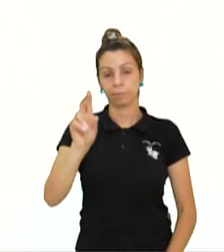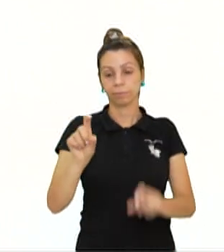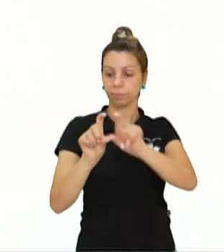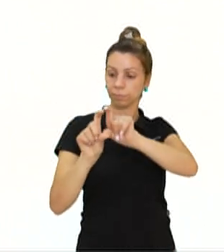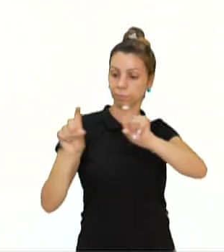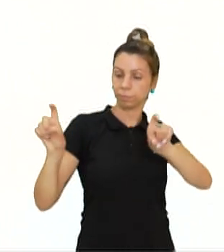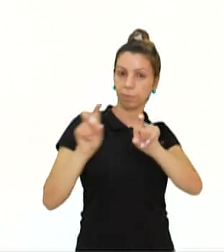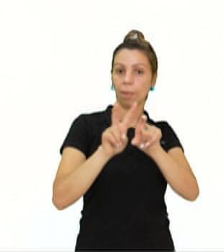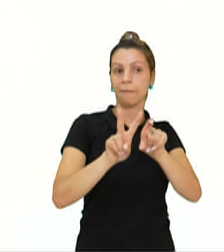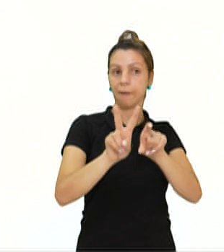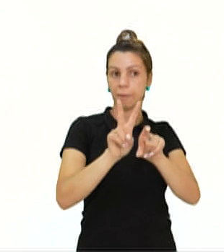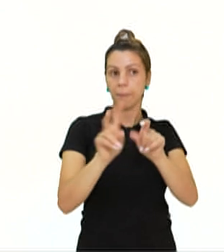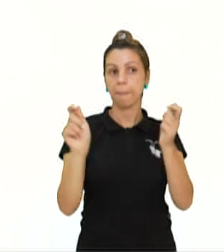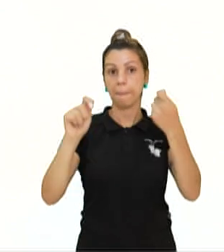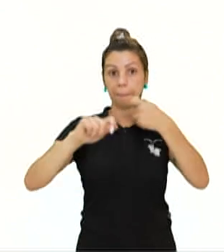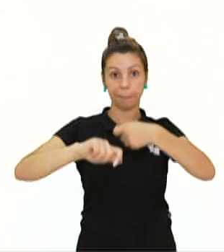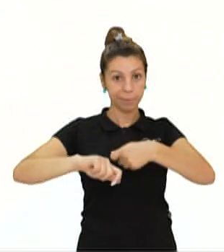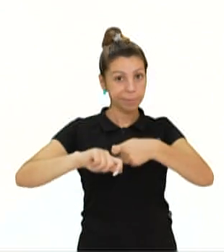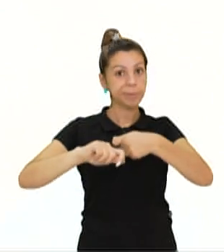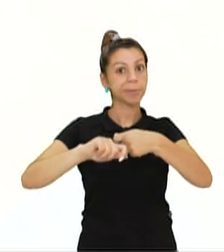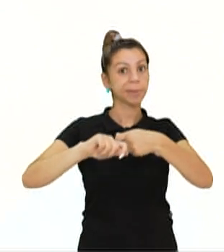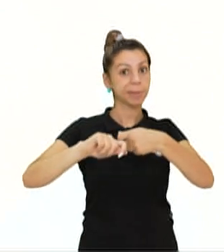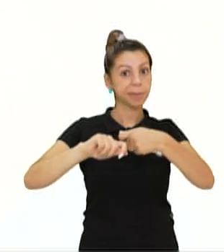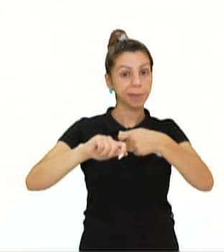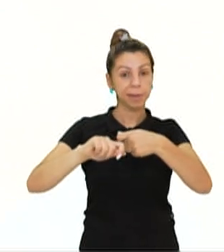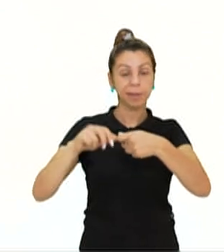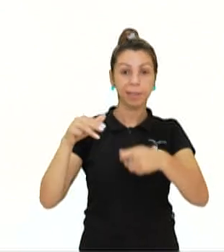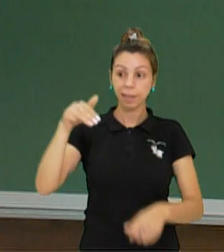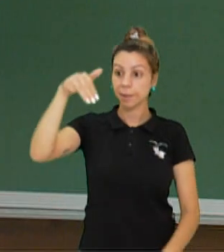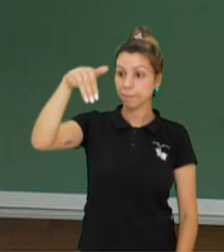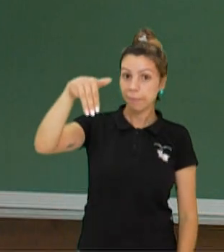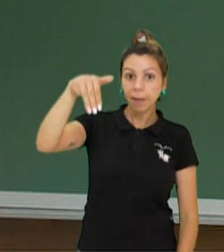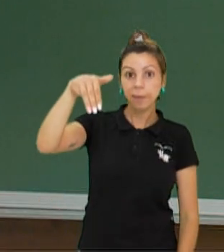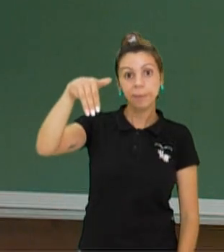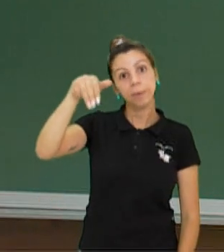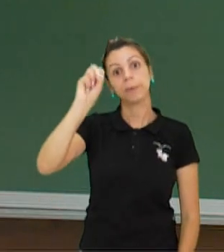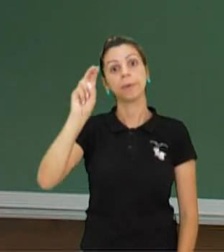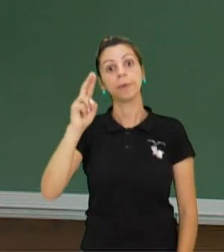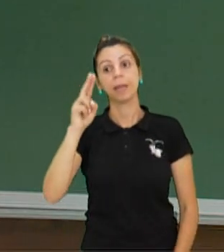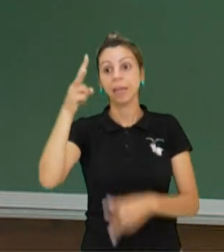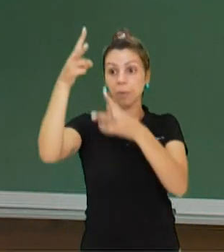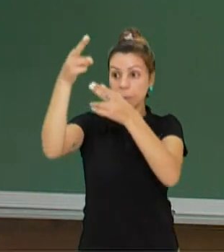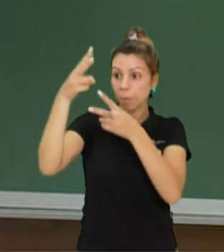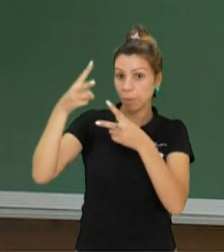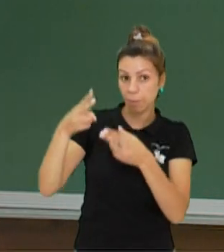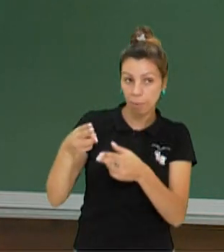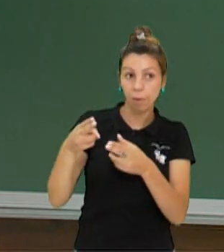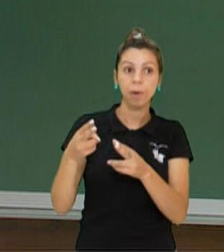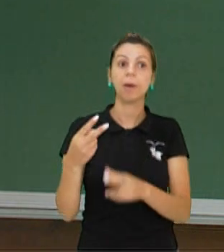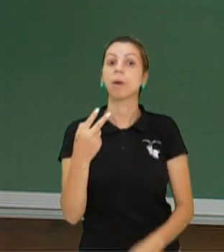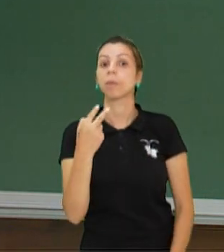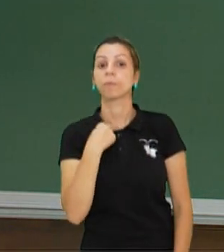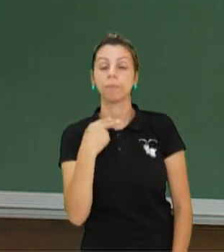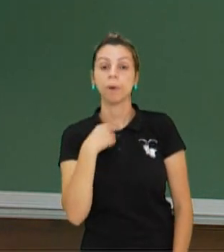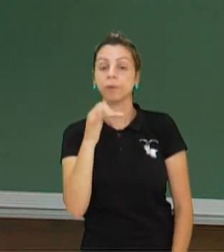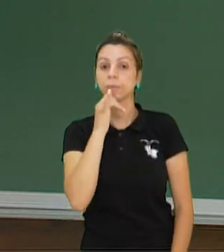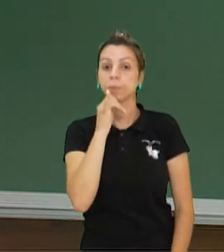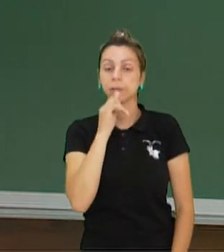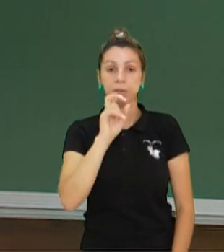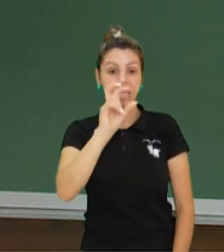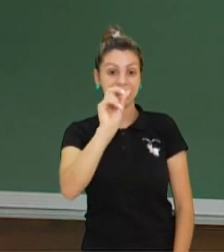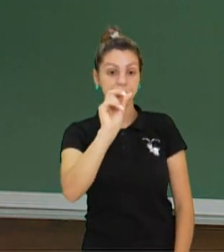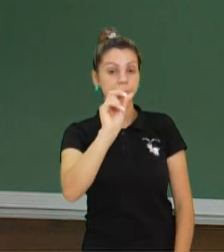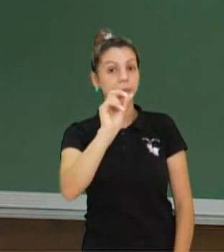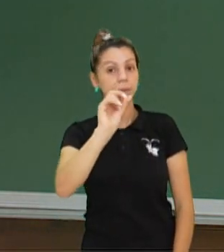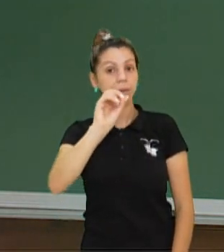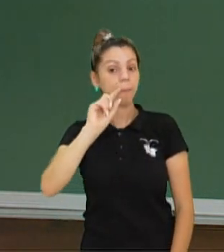formulazinha do volume, eu preciso que a unidade de medida esteja em metros cúbicos ou centímetros cúbicos, coisa assim. Eu não posso utilizar 50 mil litros,